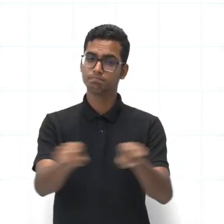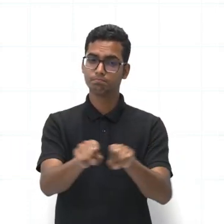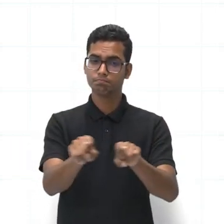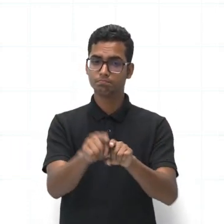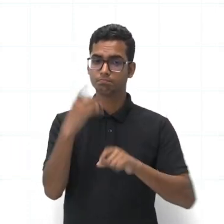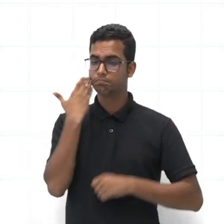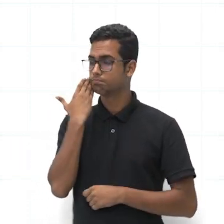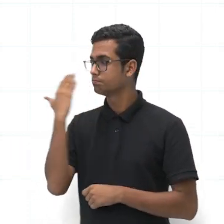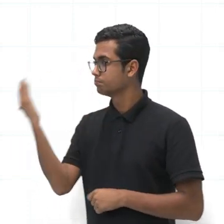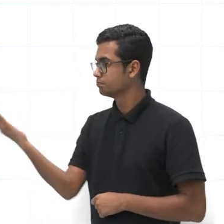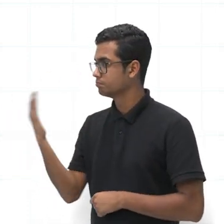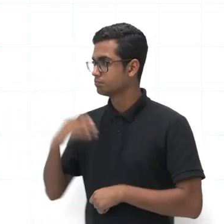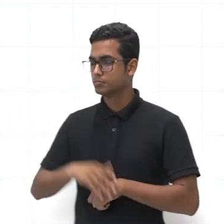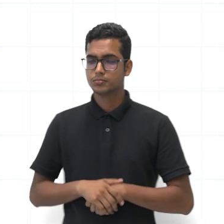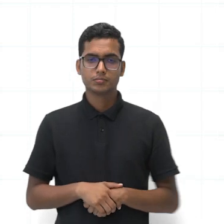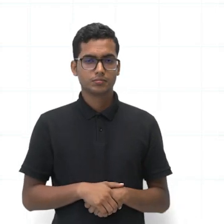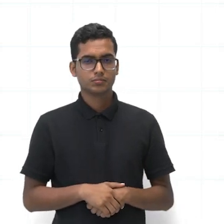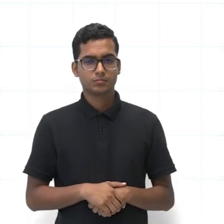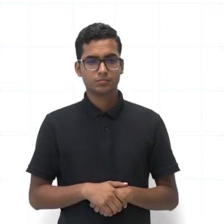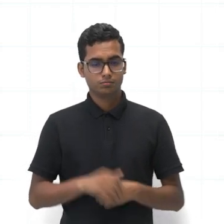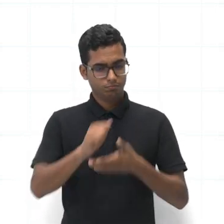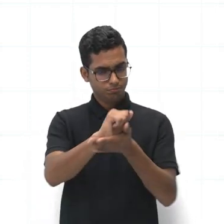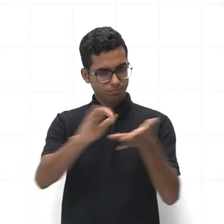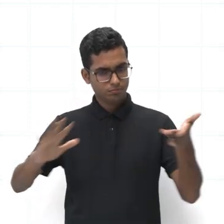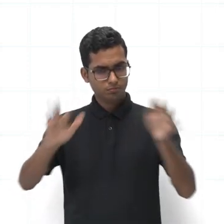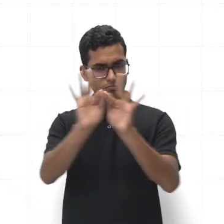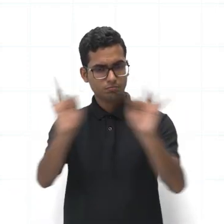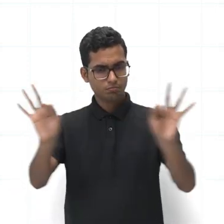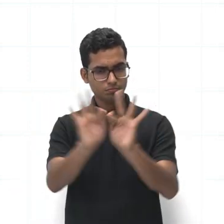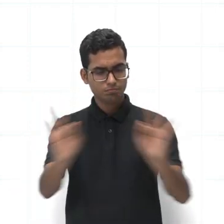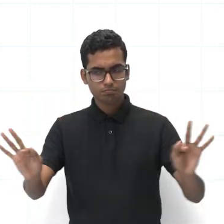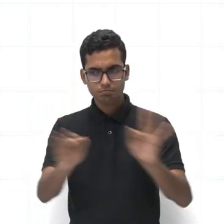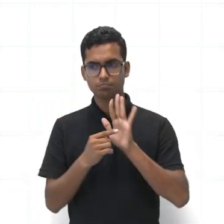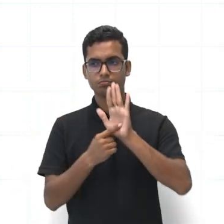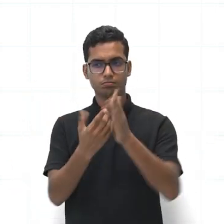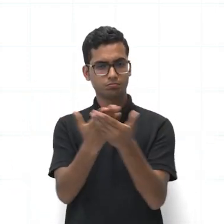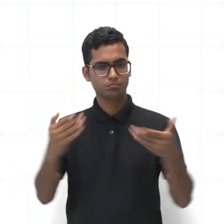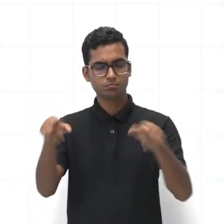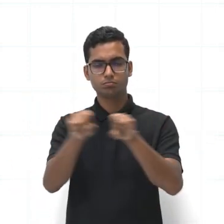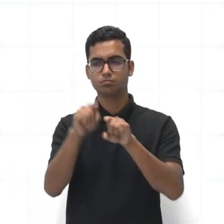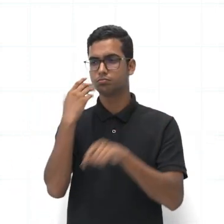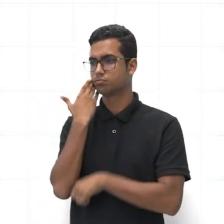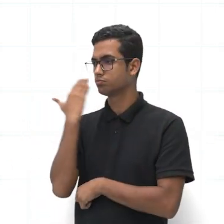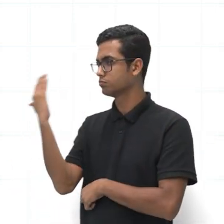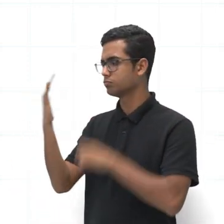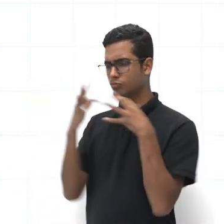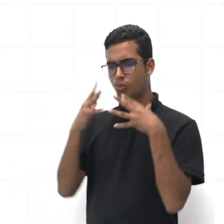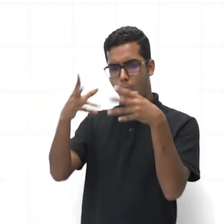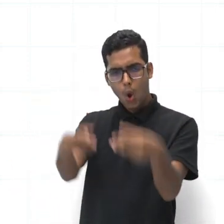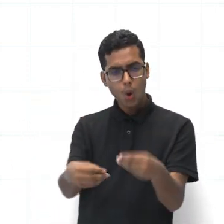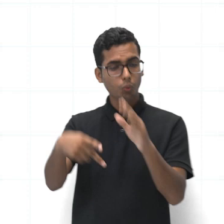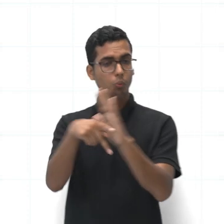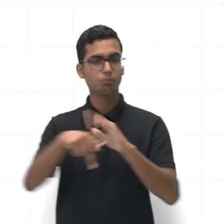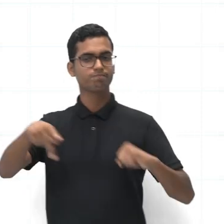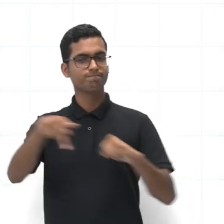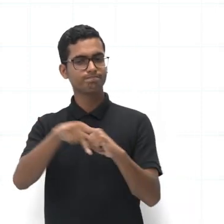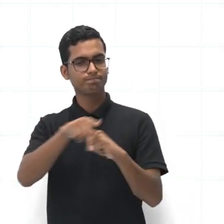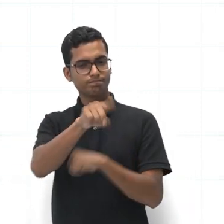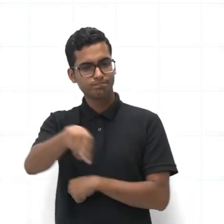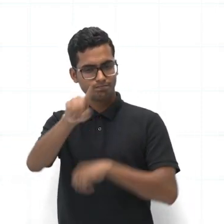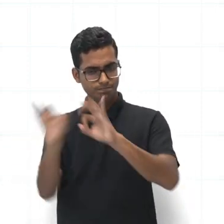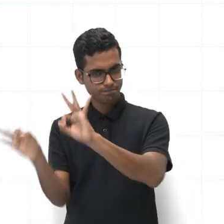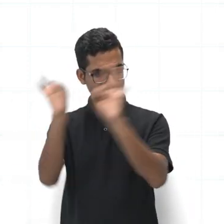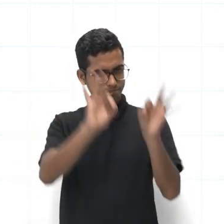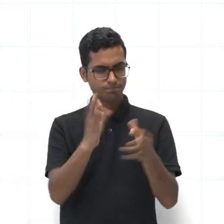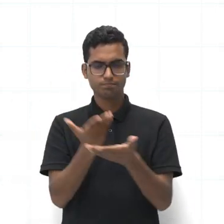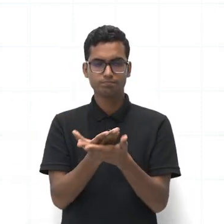então. Eu tenho aqui uma atividade para mostrar para vocês todos os pronomes que vocês vão ver agora,